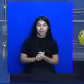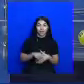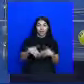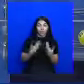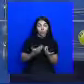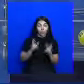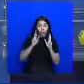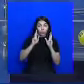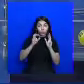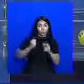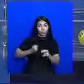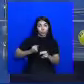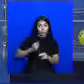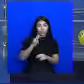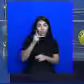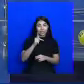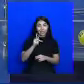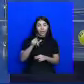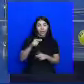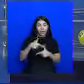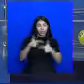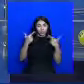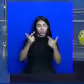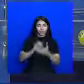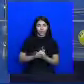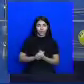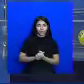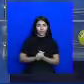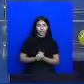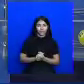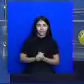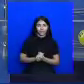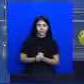Quem sabe o seu número da sorte?